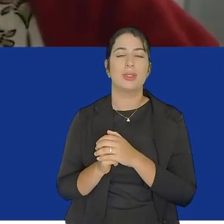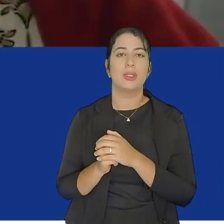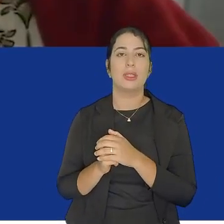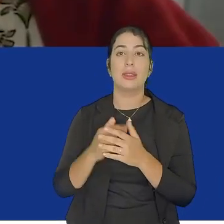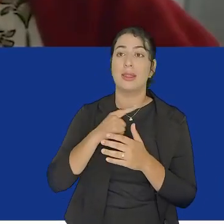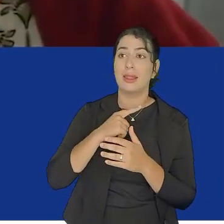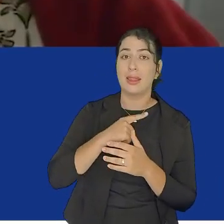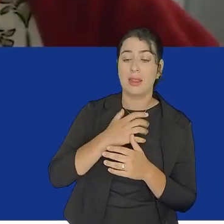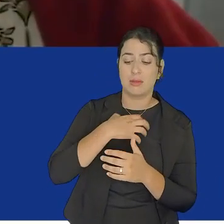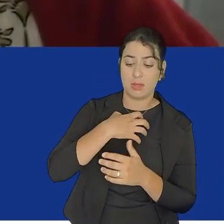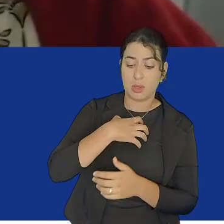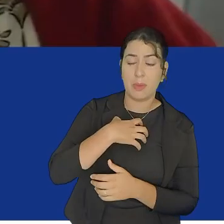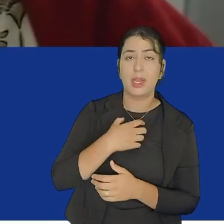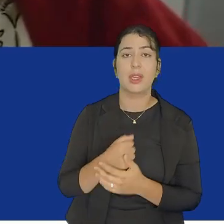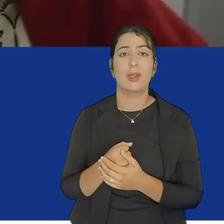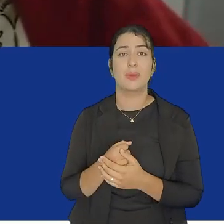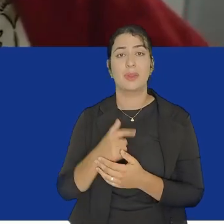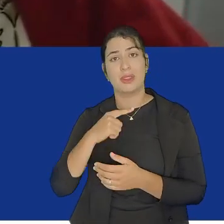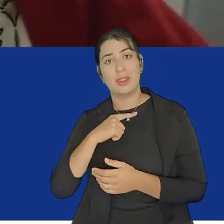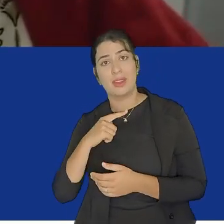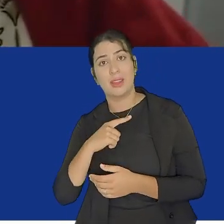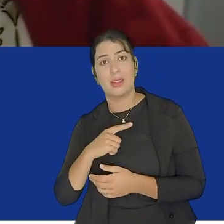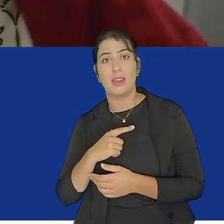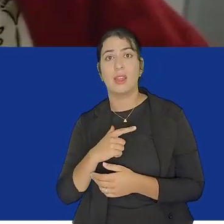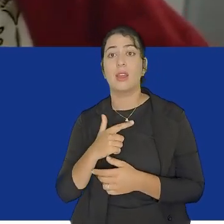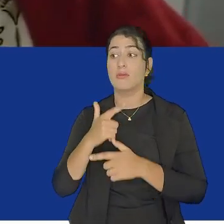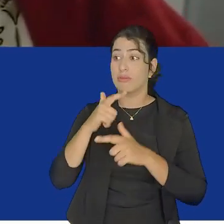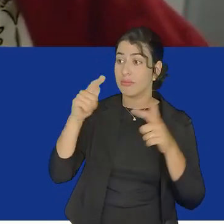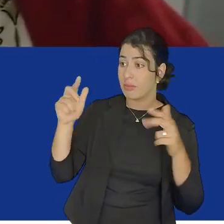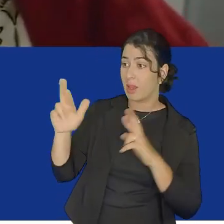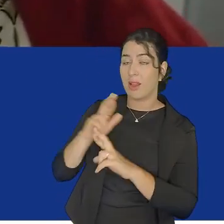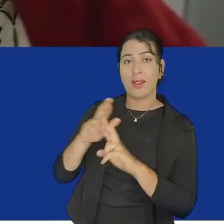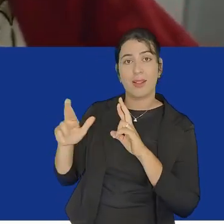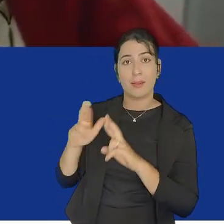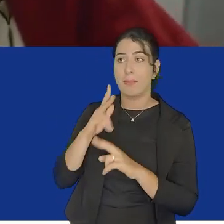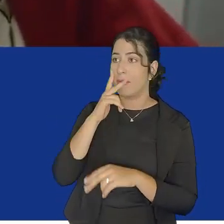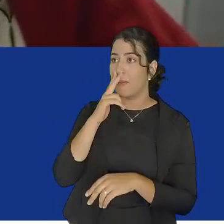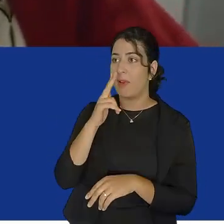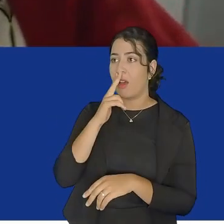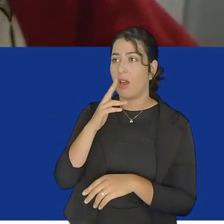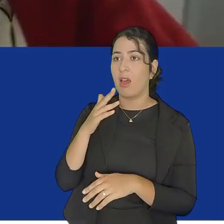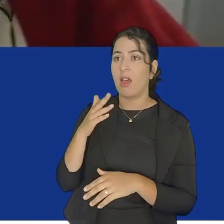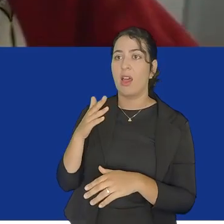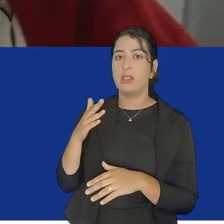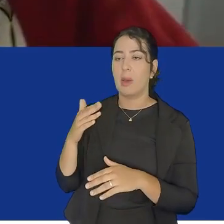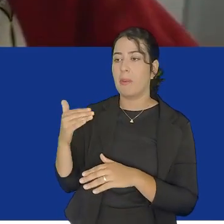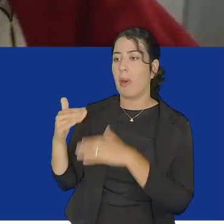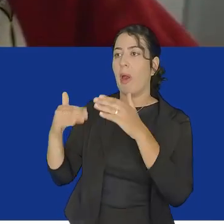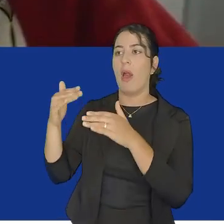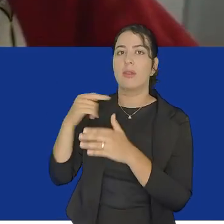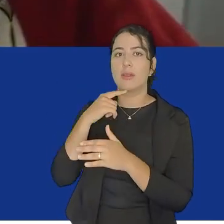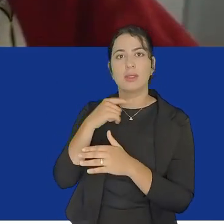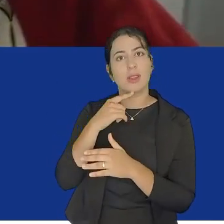de termos sentimentos, de termos a dimensão relacional, parece que atrapalha a produção, quando na verdade